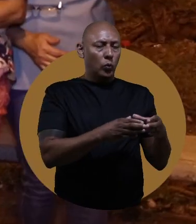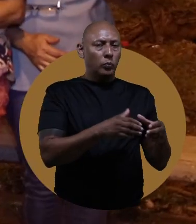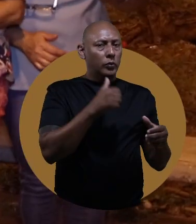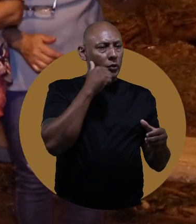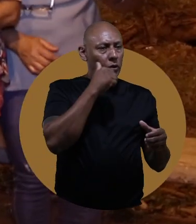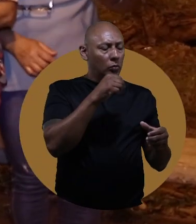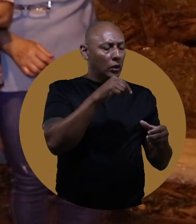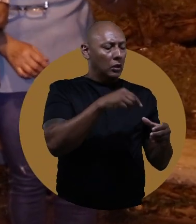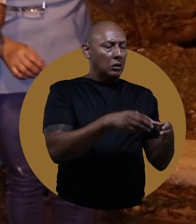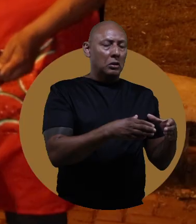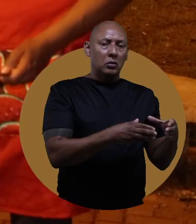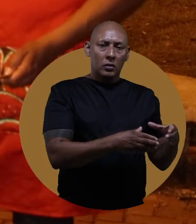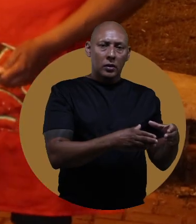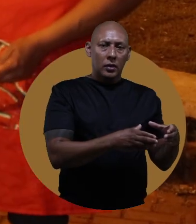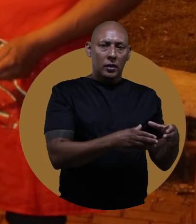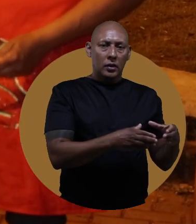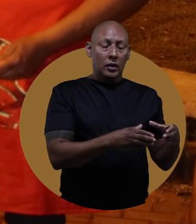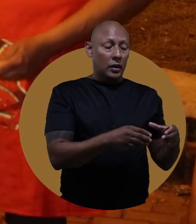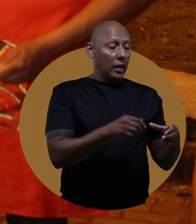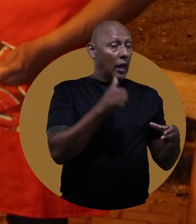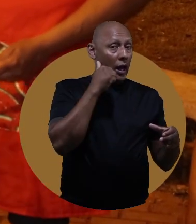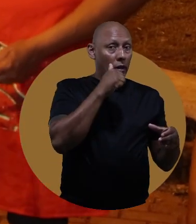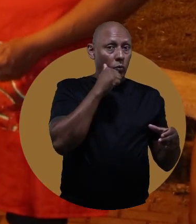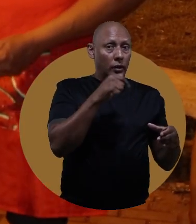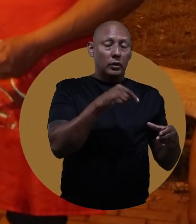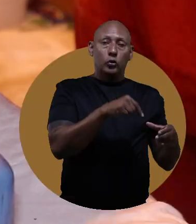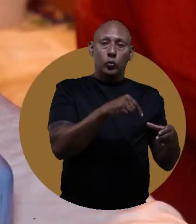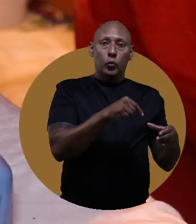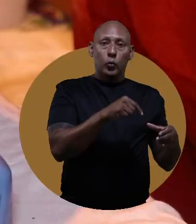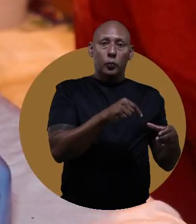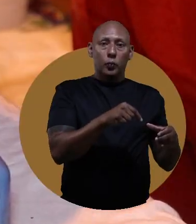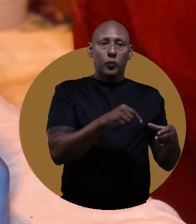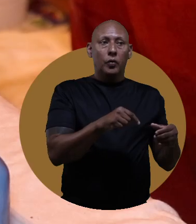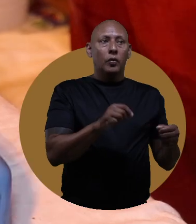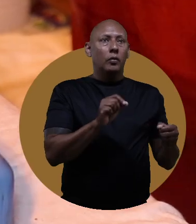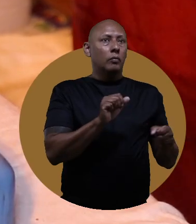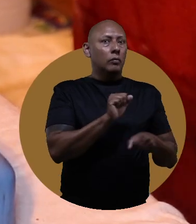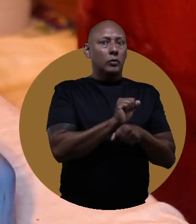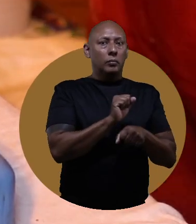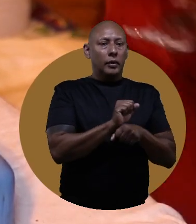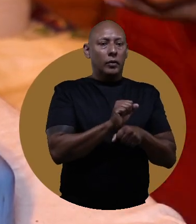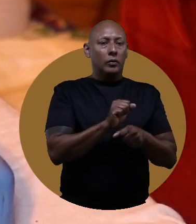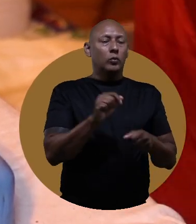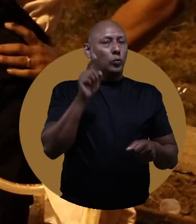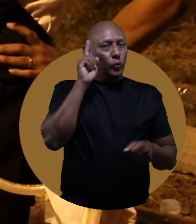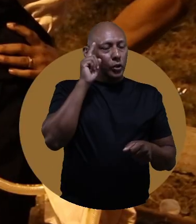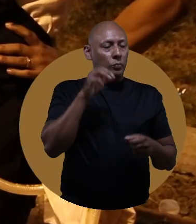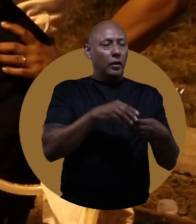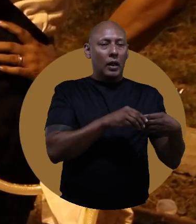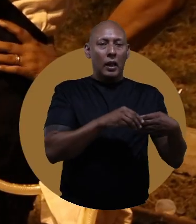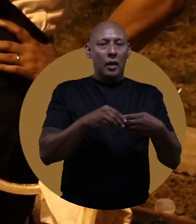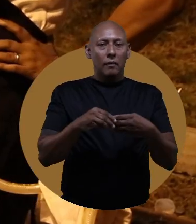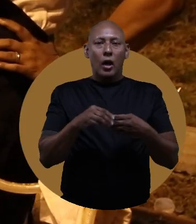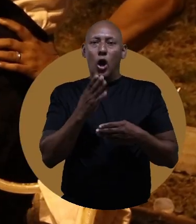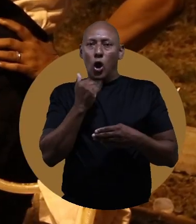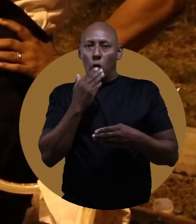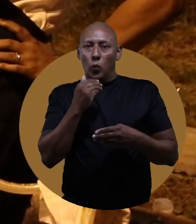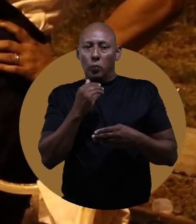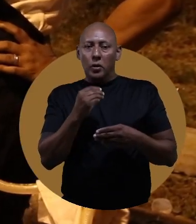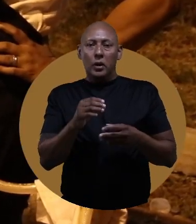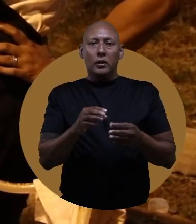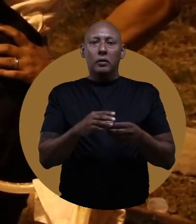Mulheres da Região Noroeste. As mulheres do coletivo ficaram responsáveis pela feirinha de comidas e